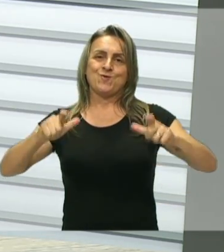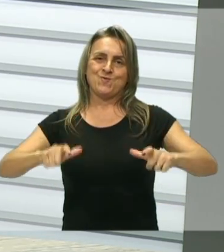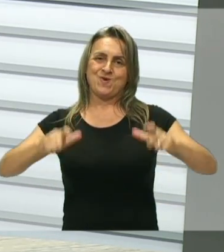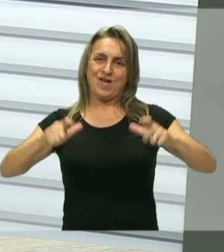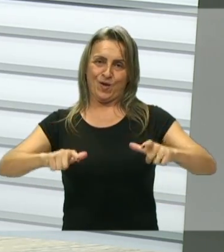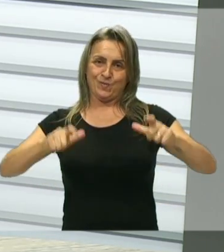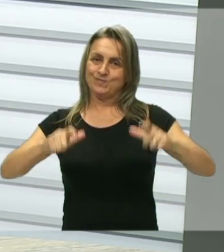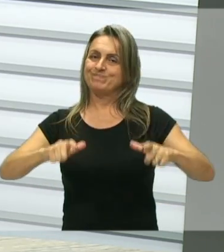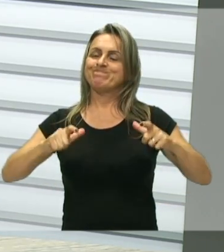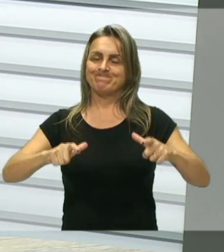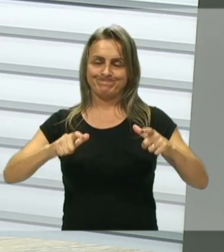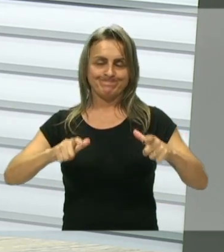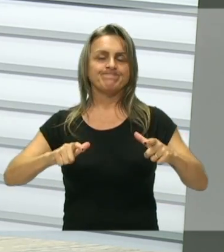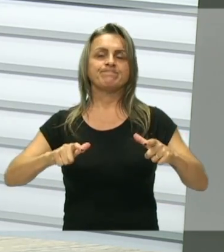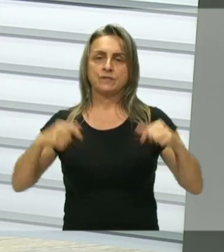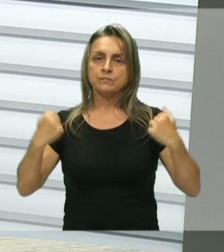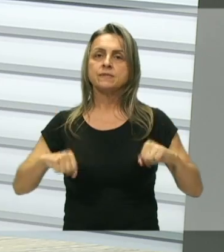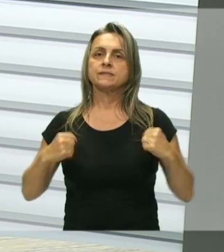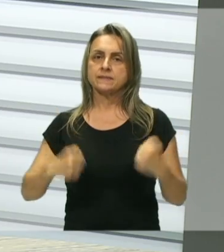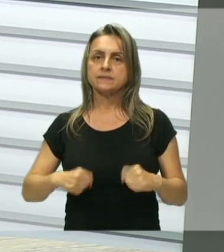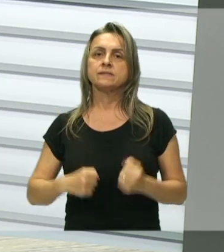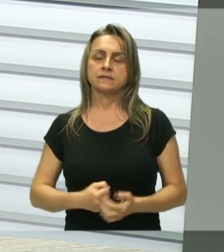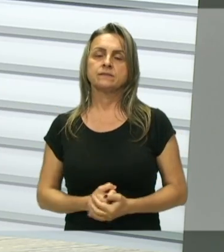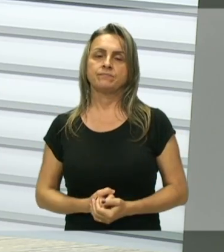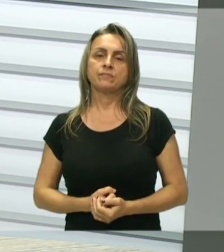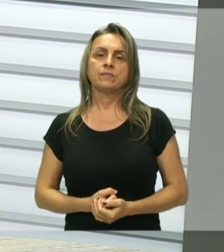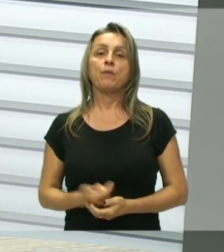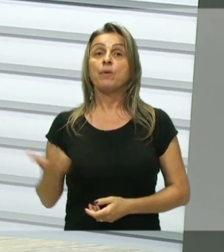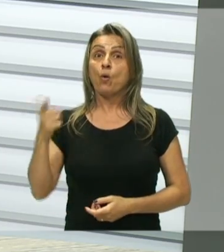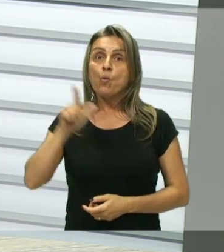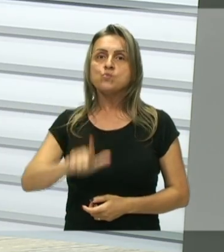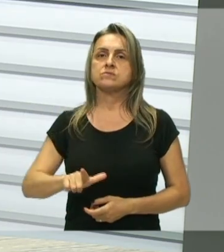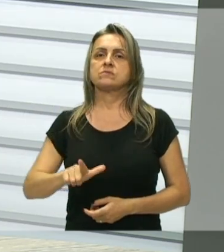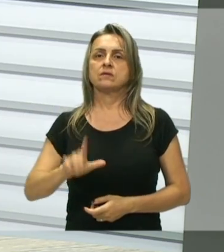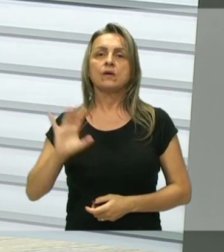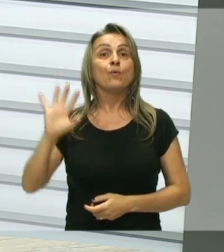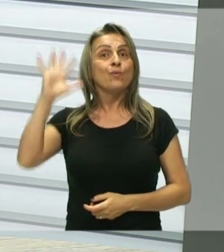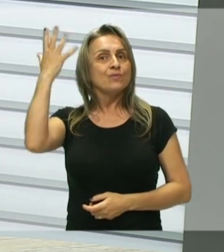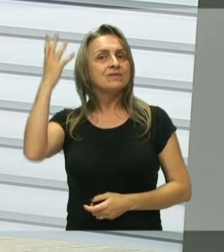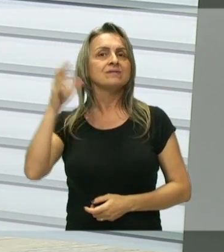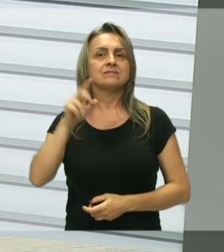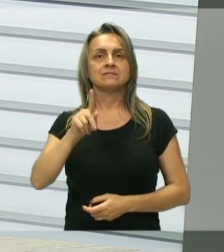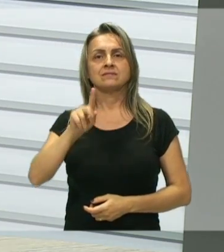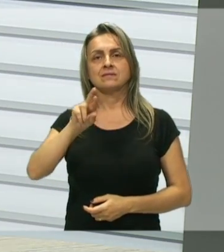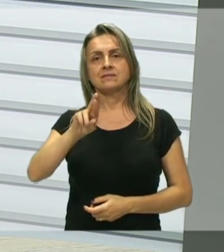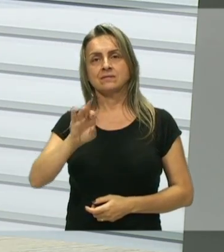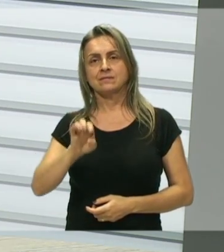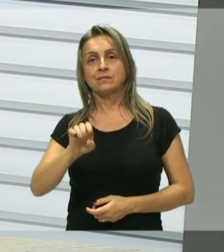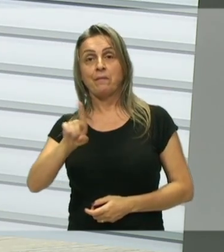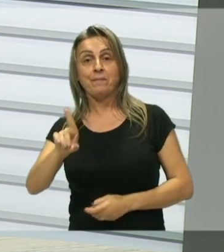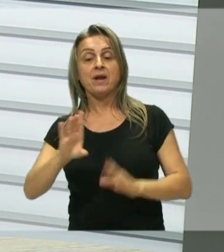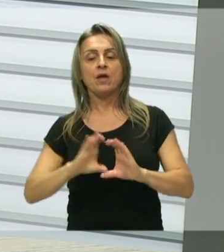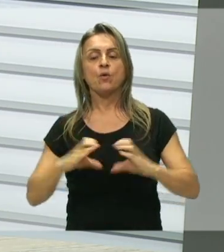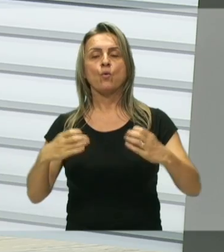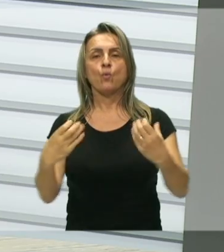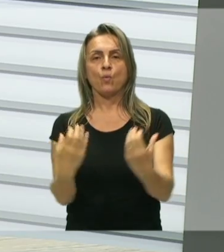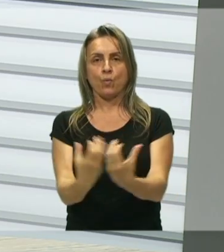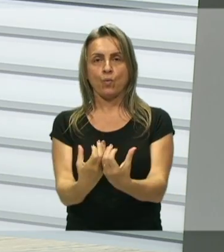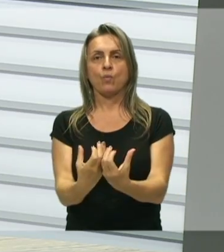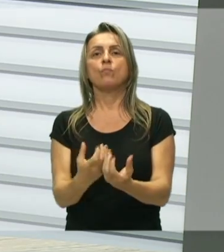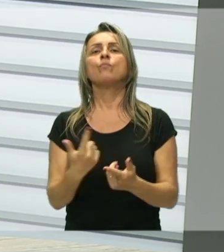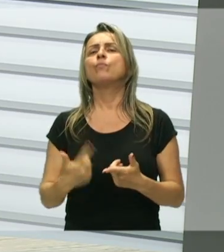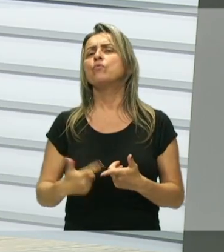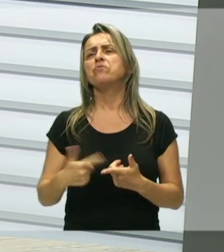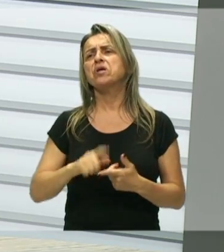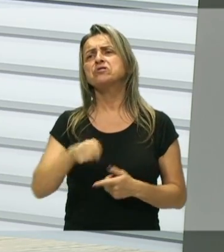Locais. Locais, né? O espaço físico para que a pré-conferência aconteça. Porque no quesito de organização, isso